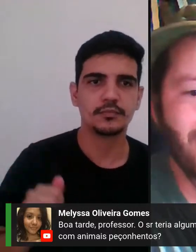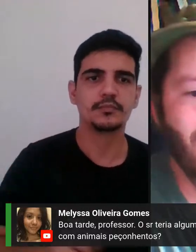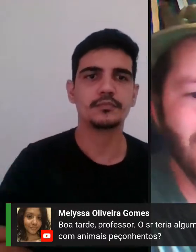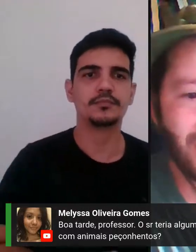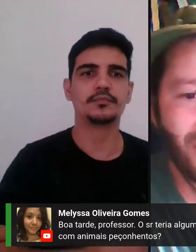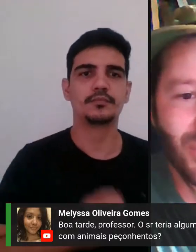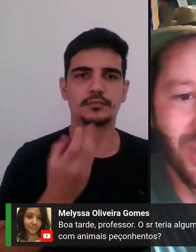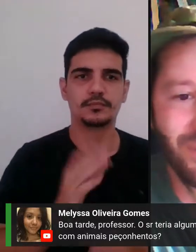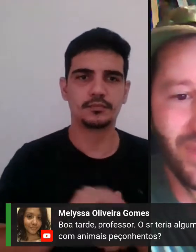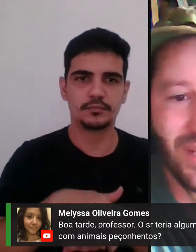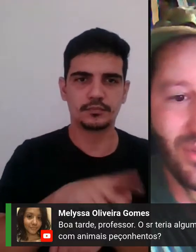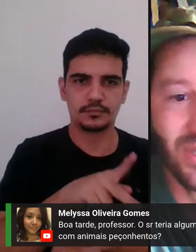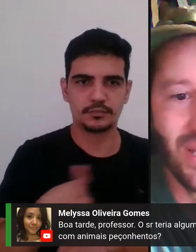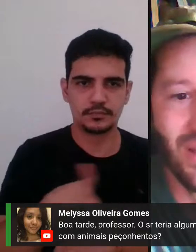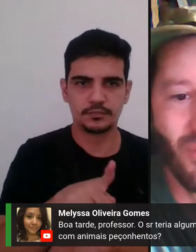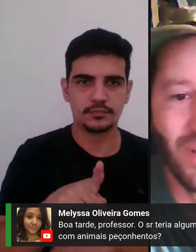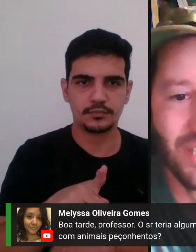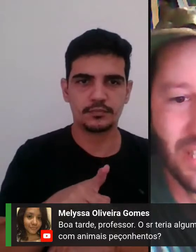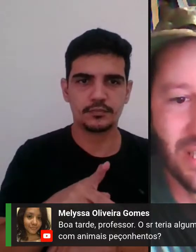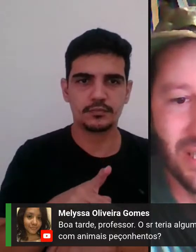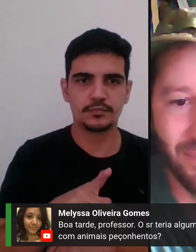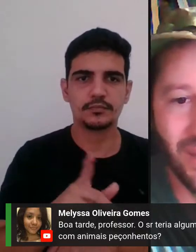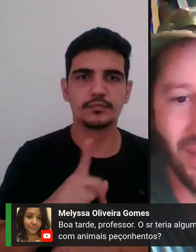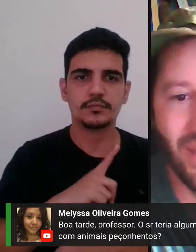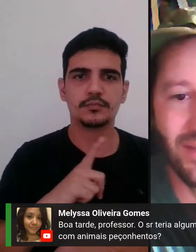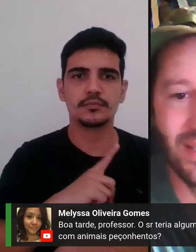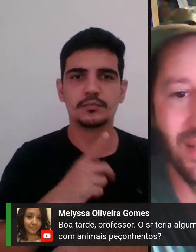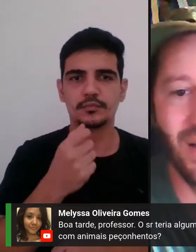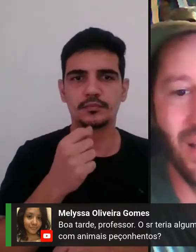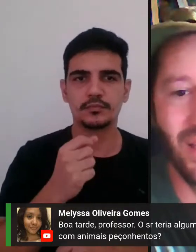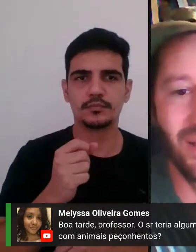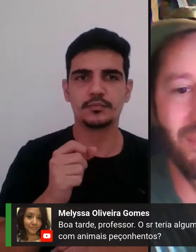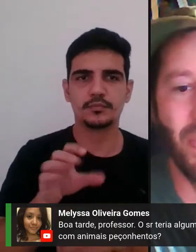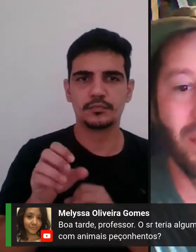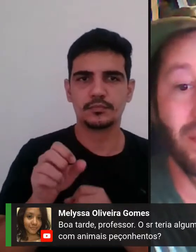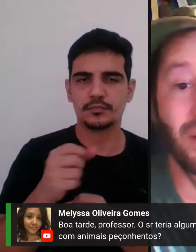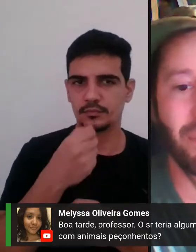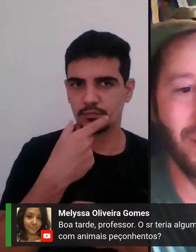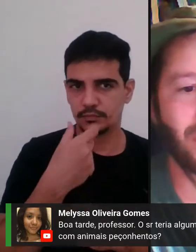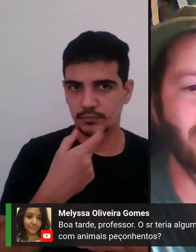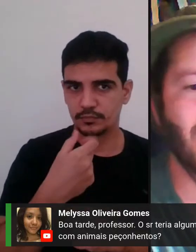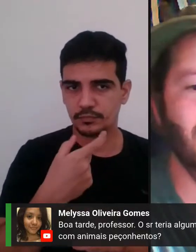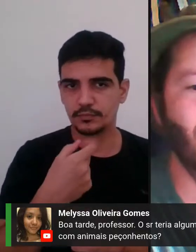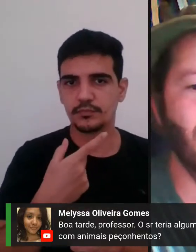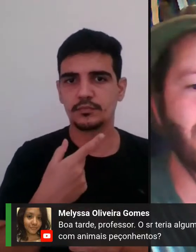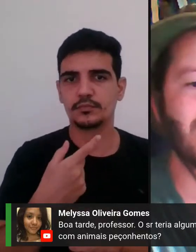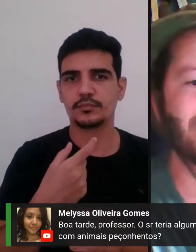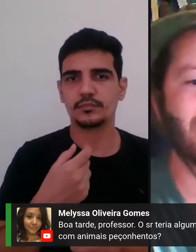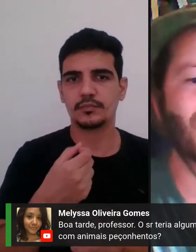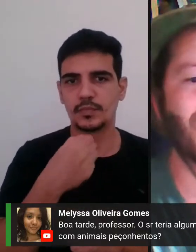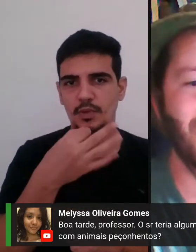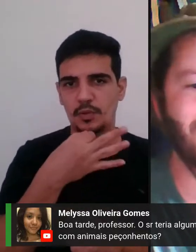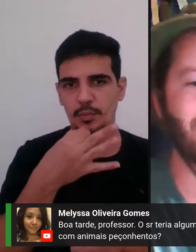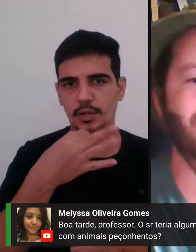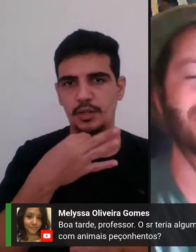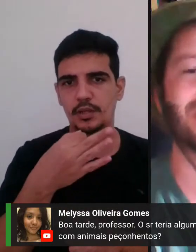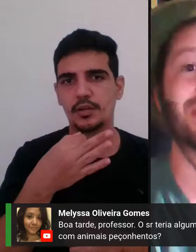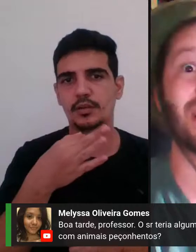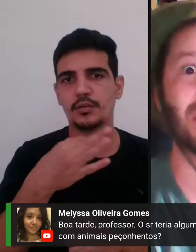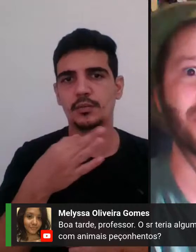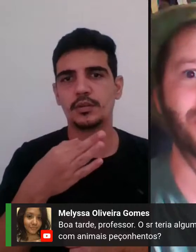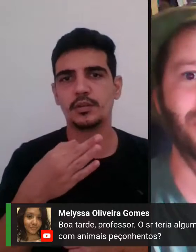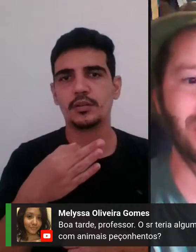Gomes. Boa tarde, professor. O senhor teria alguma dica para quem quer seguir carreira em herpeto, trabalhando com animais